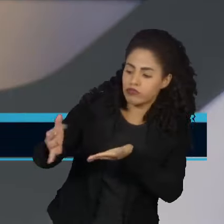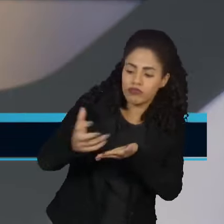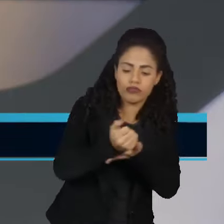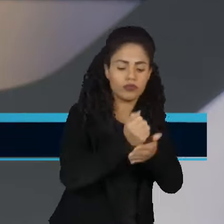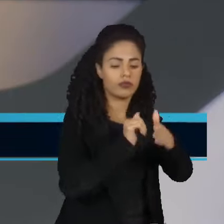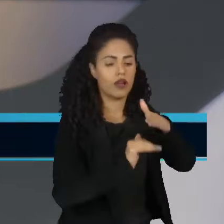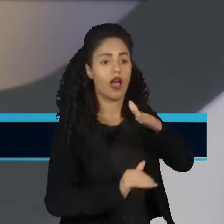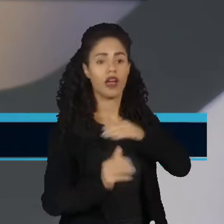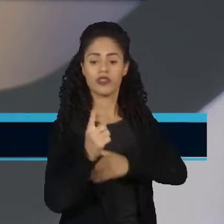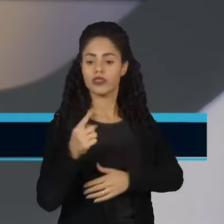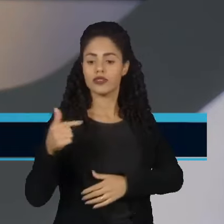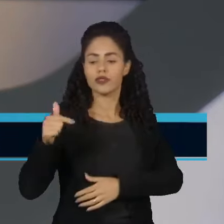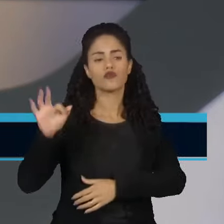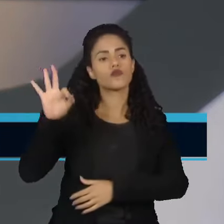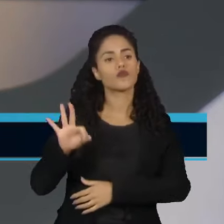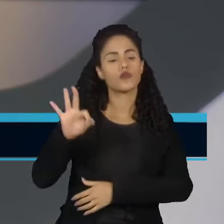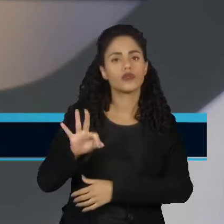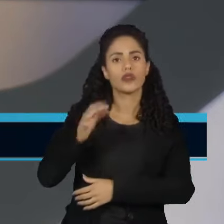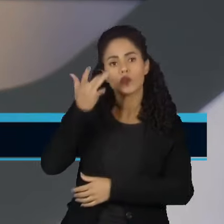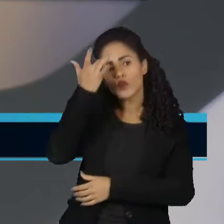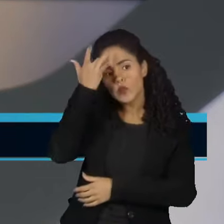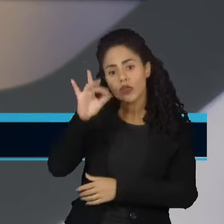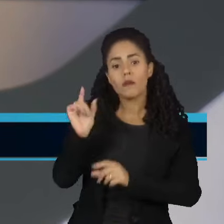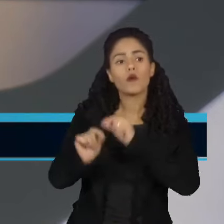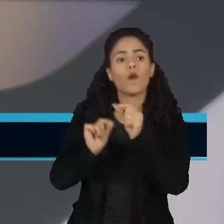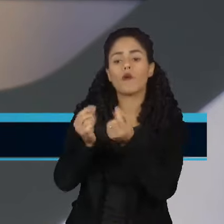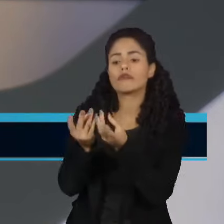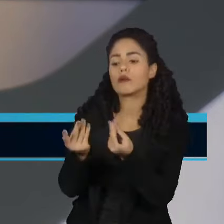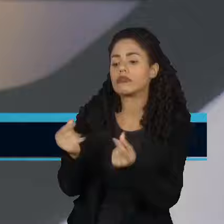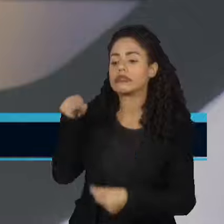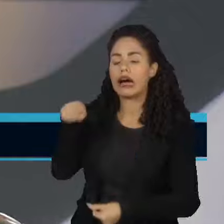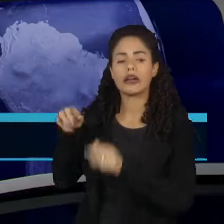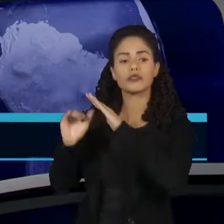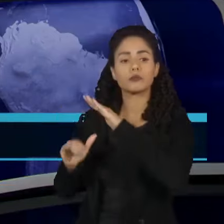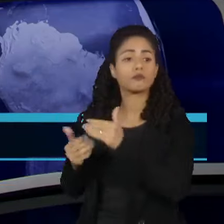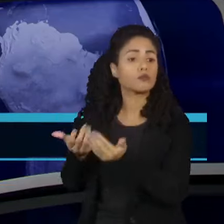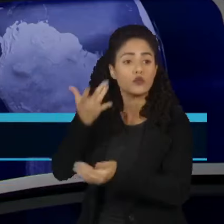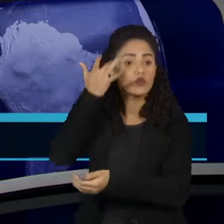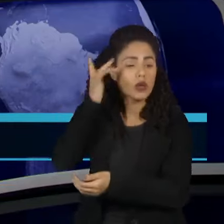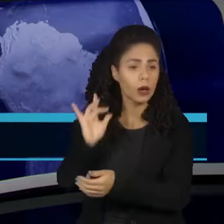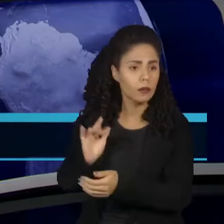outros 17% não se sabia em que condições estavam armazenadas. Mas,